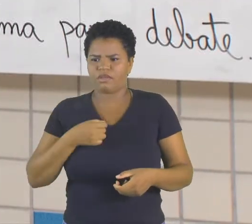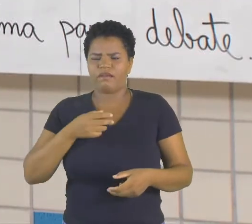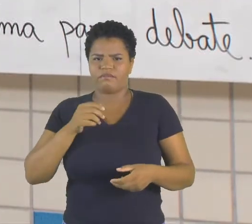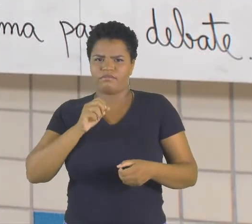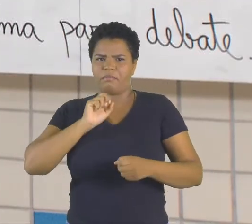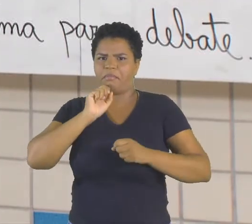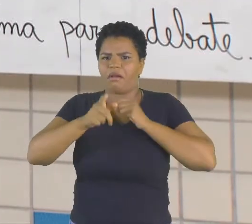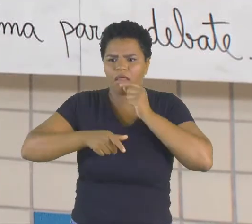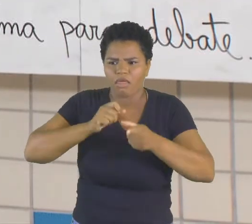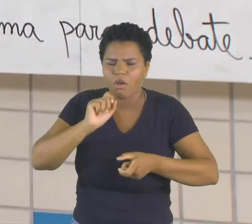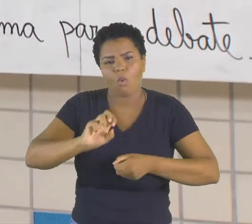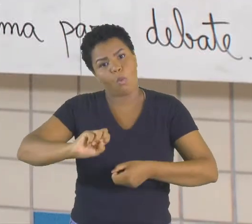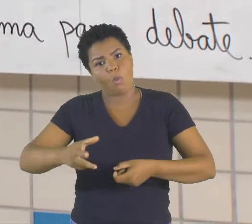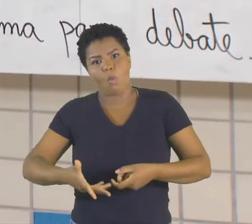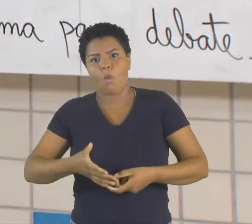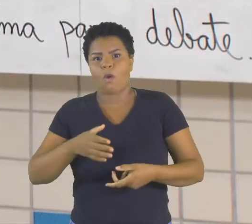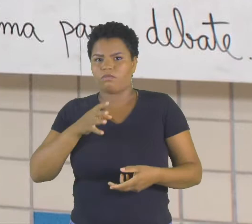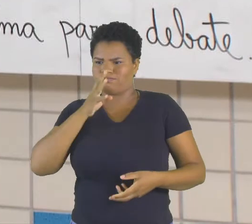né, o debate.